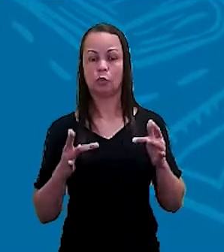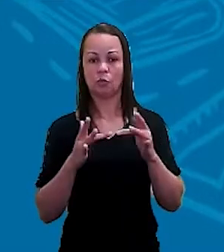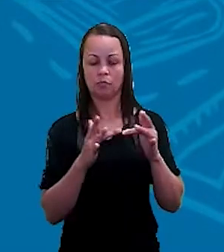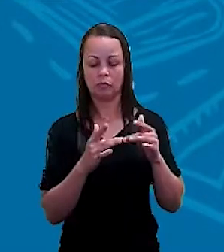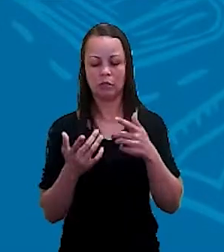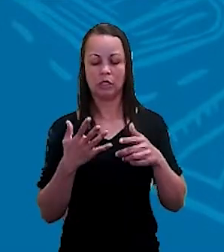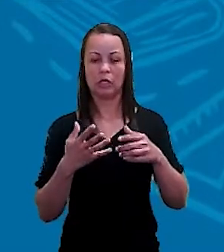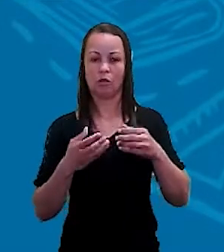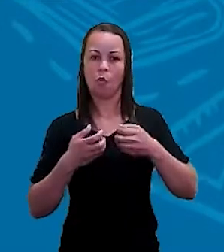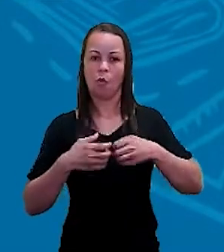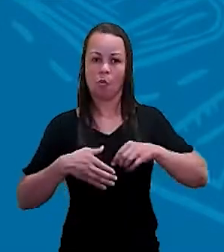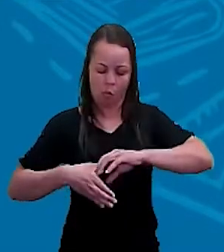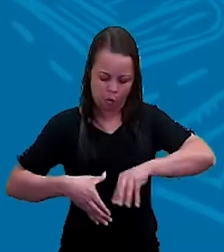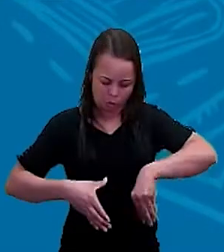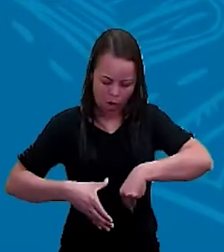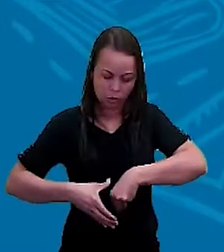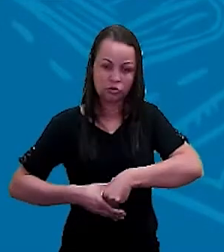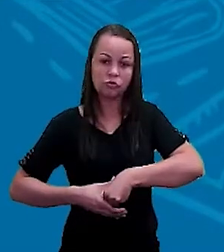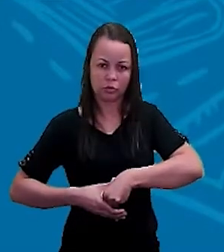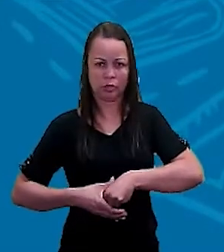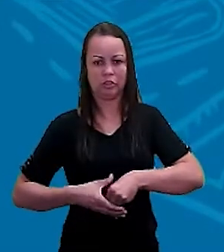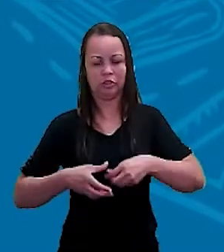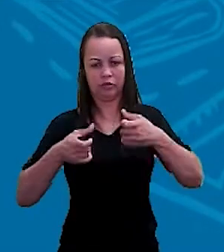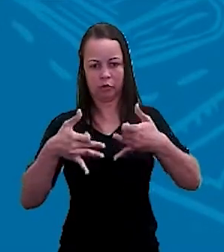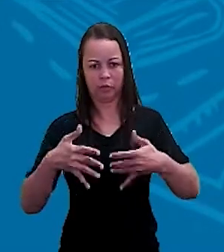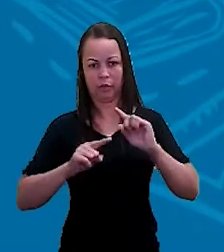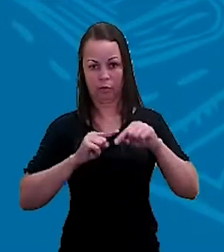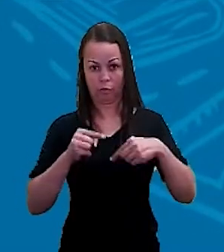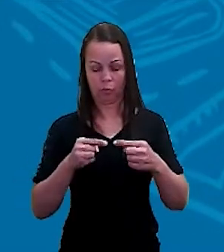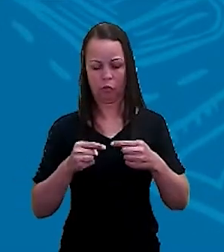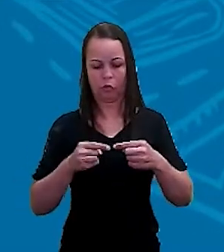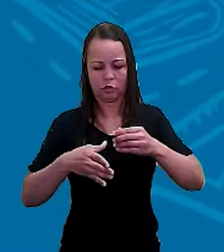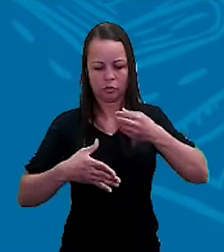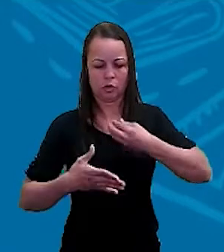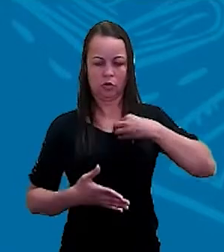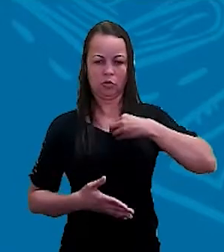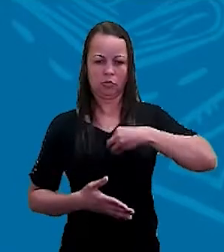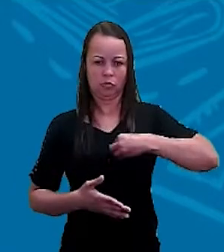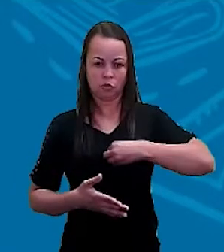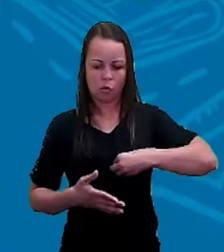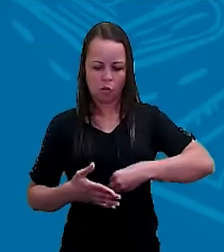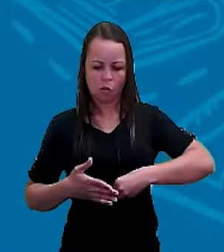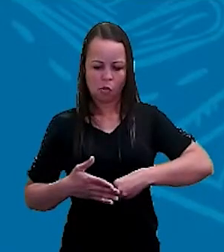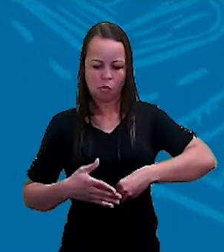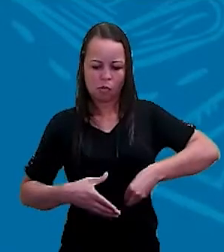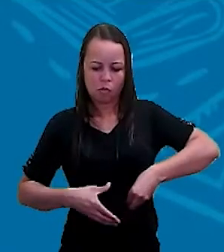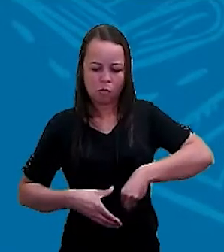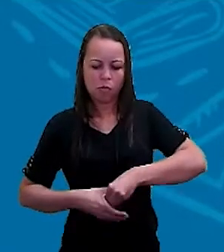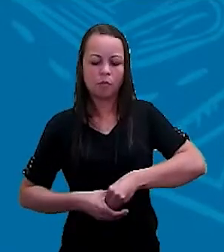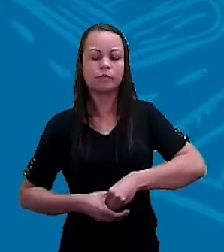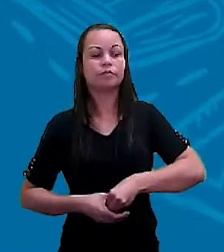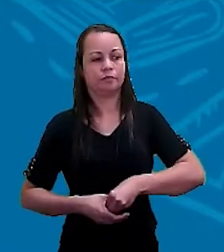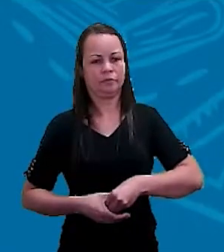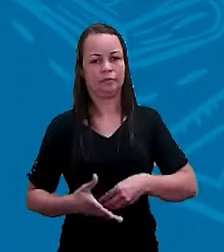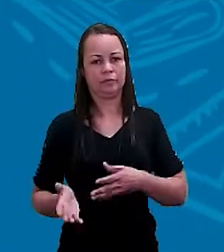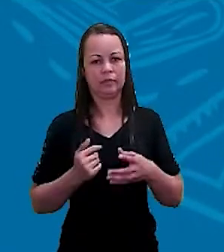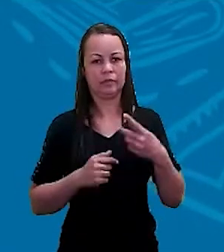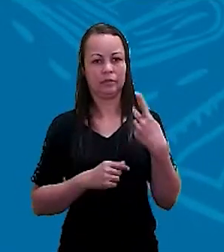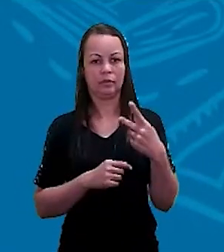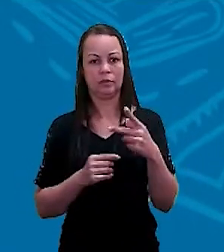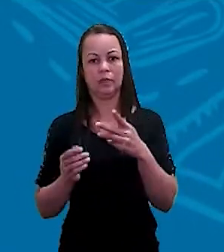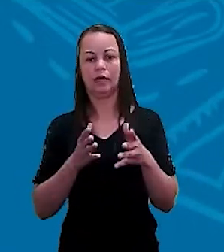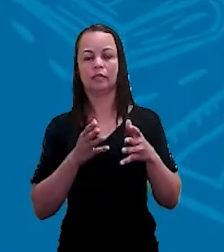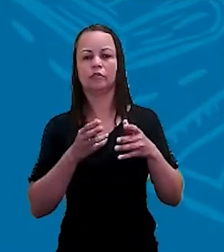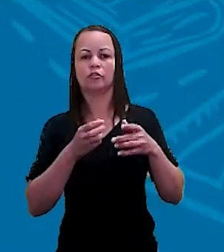com o estômago, que é uma estrutura sacrolar que a gente vai falar daqui a pouquinho, está sendo empurrado. E isso a gente já chama de quê? Isso que antigamente a gente chamava